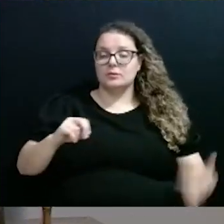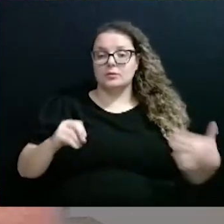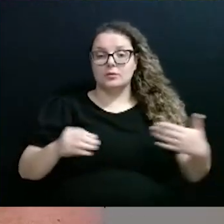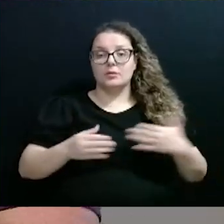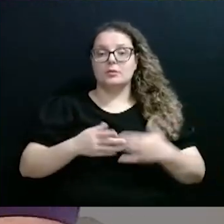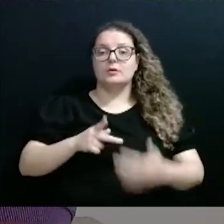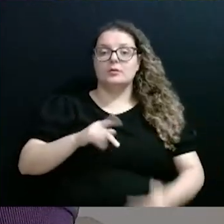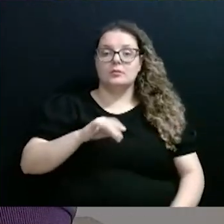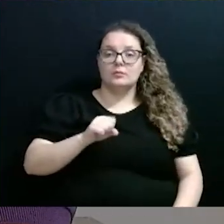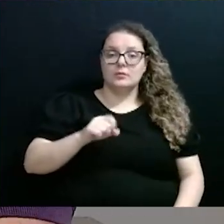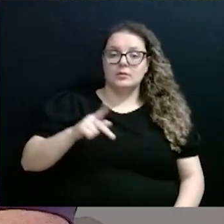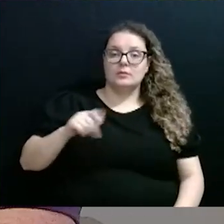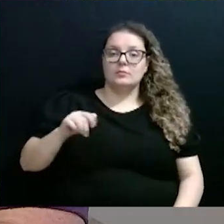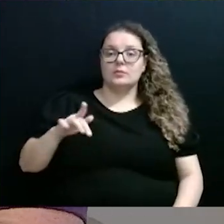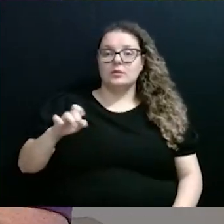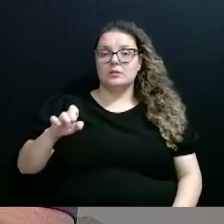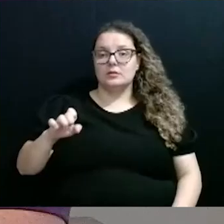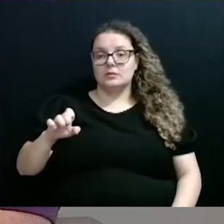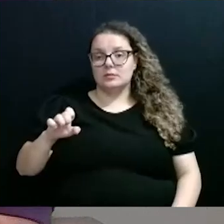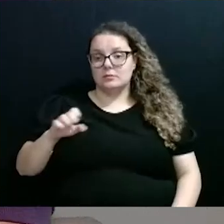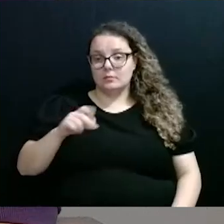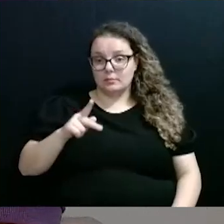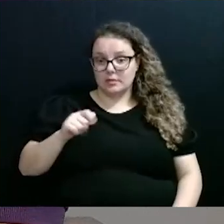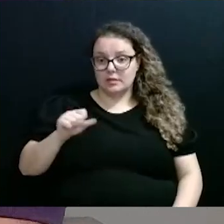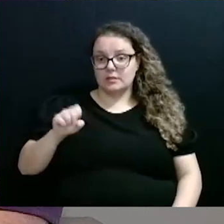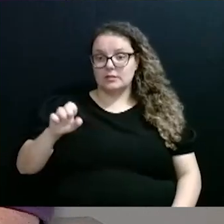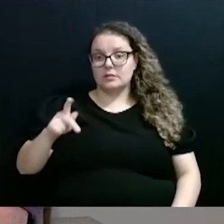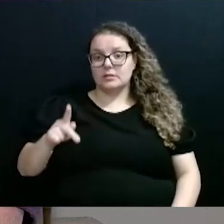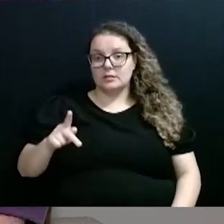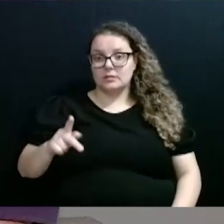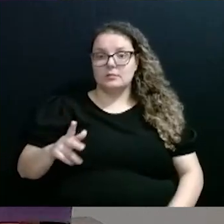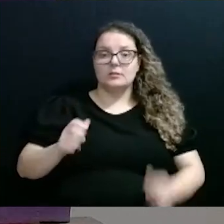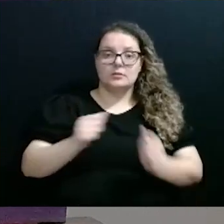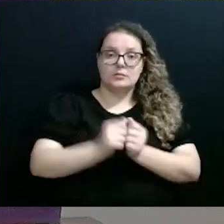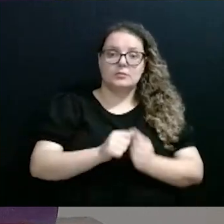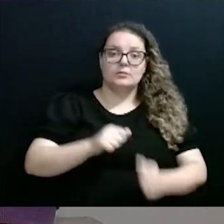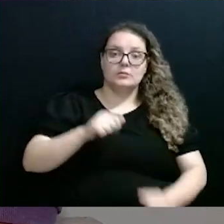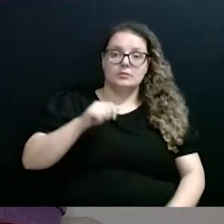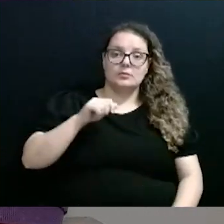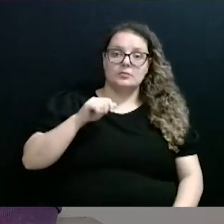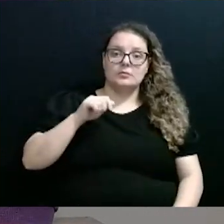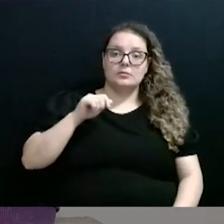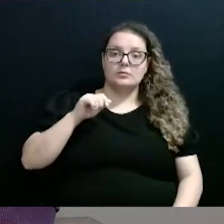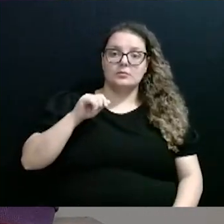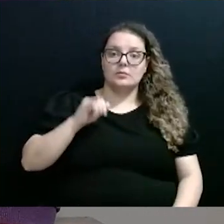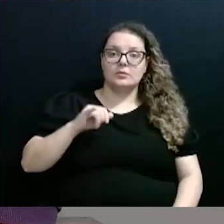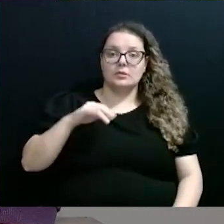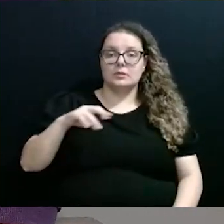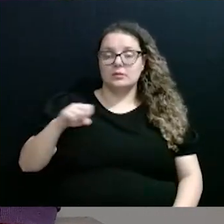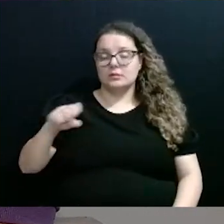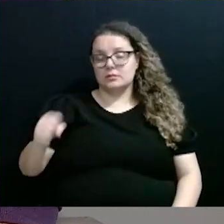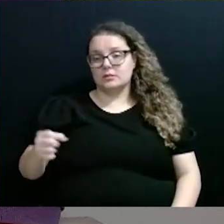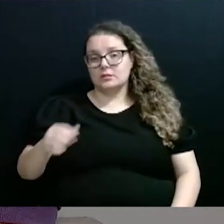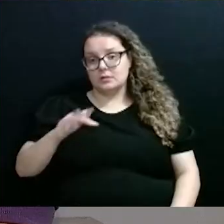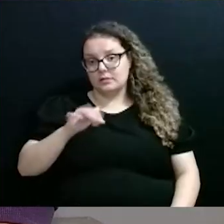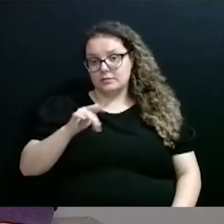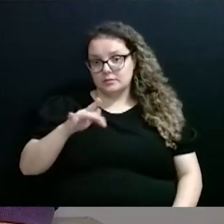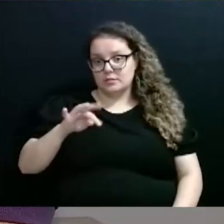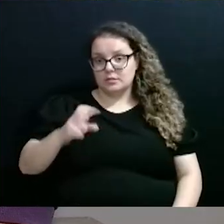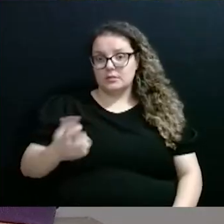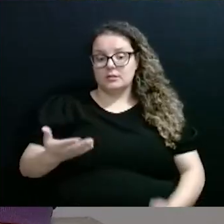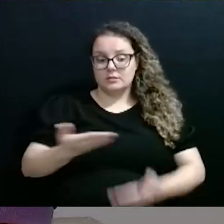no FGTS, não mais como um fundo com objetivo estritamente social.